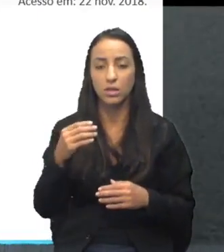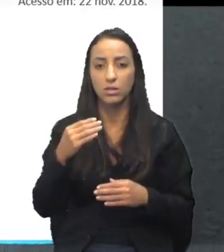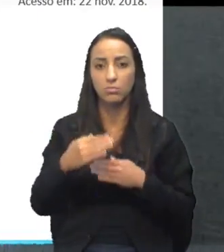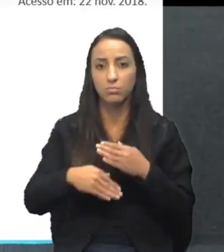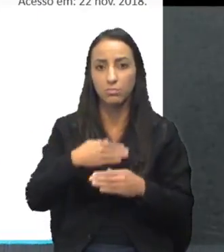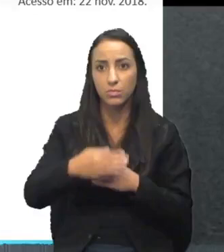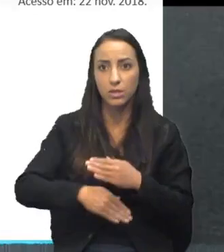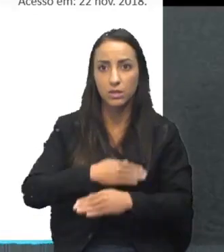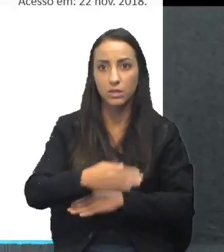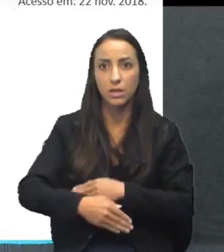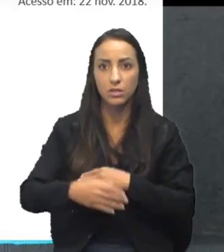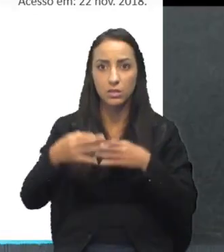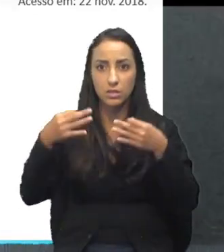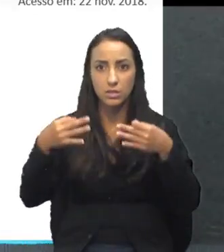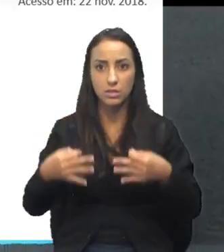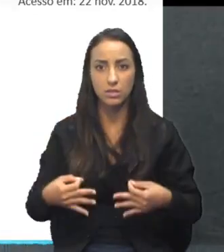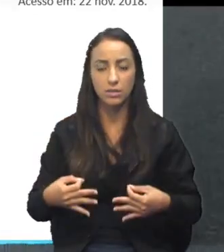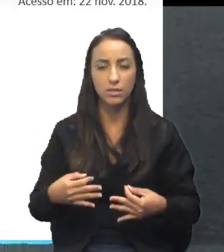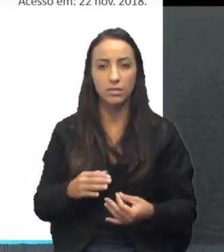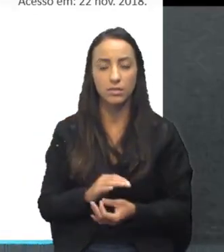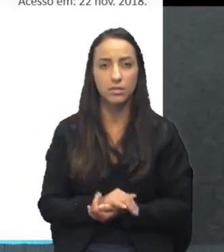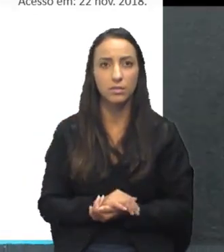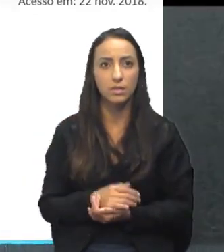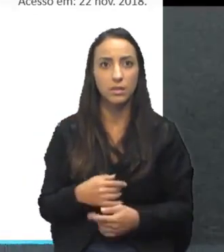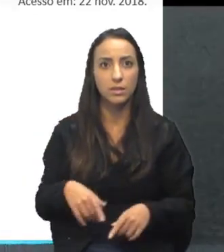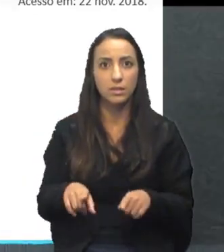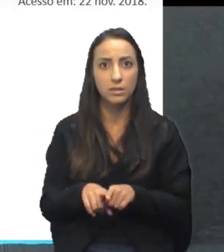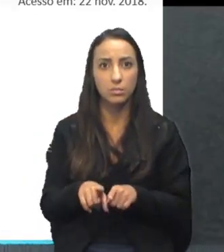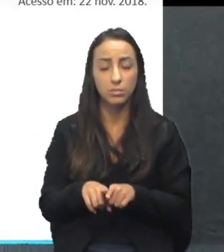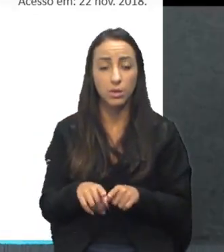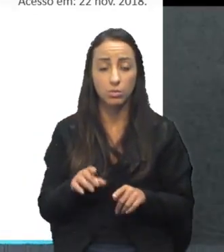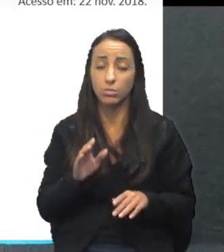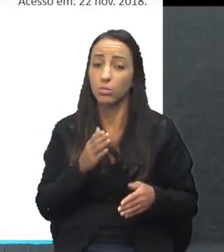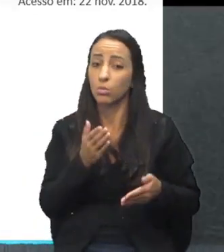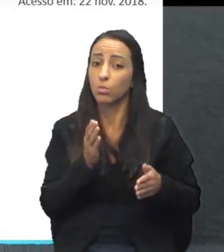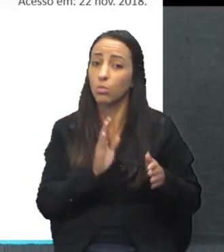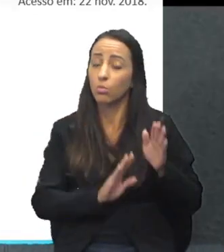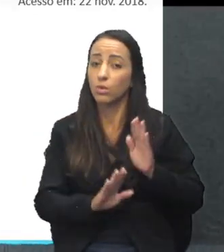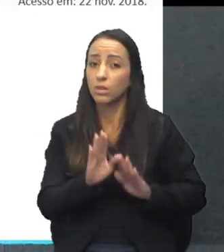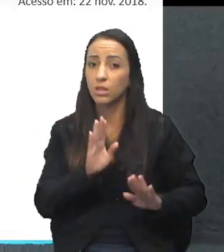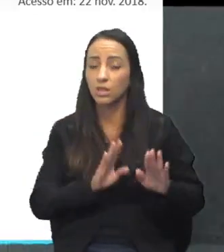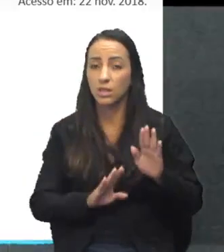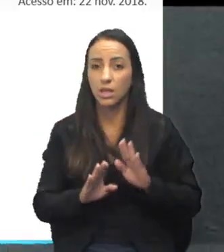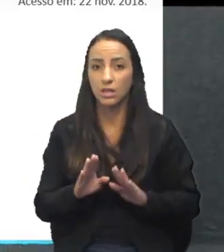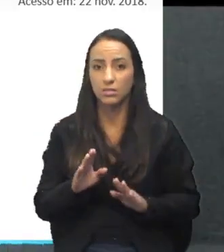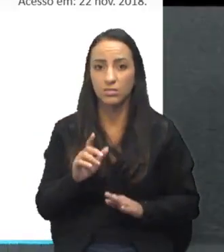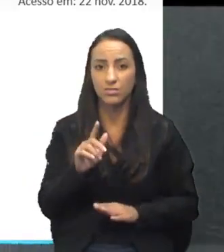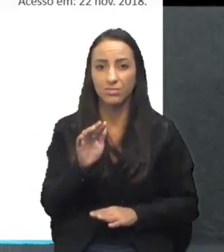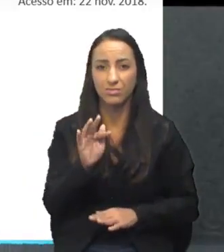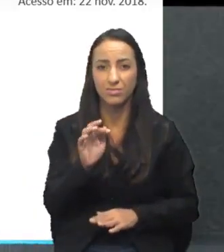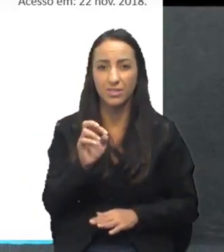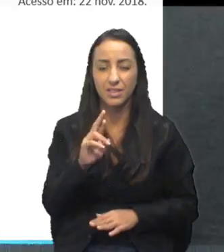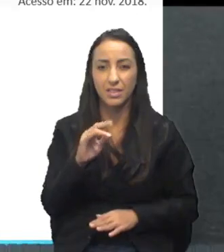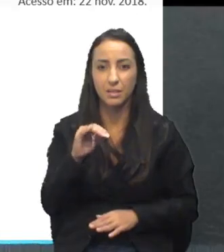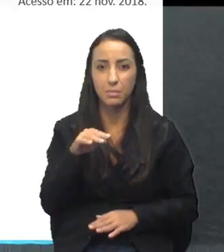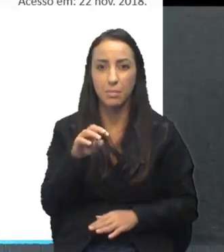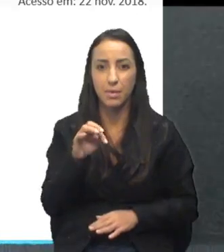bandagem a se utilizar, bem como os cuidados com os ferimentos. Como eu disse, a bandagem